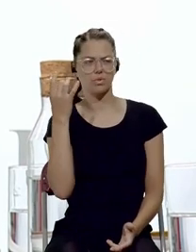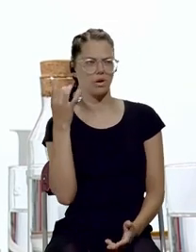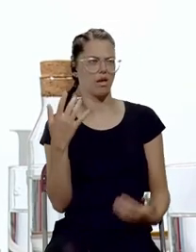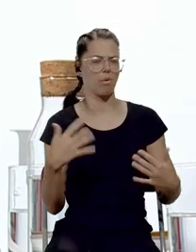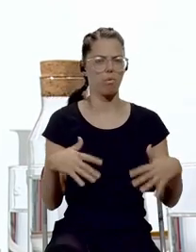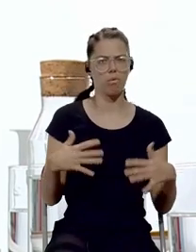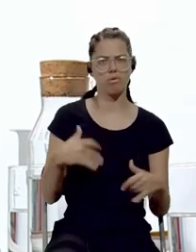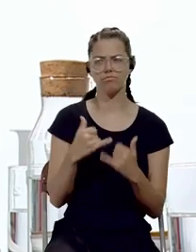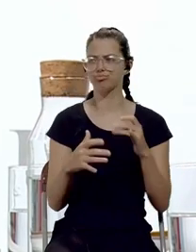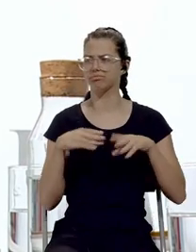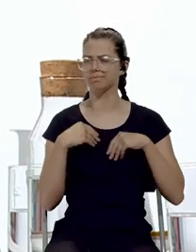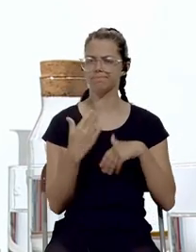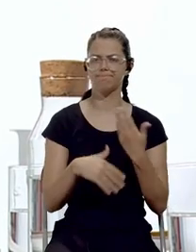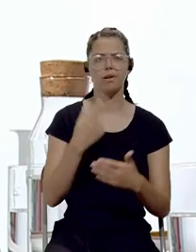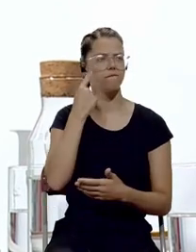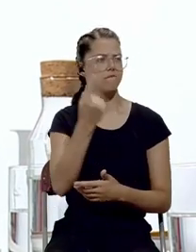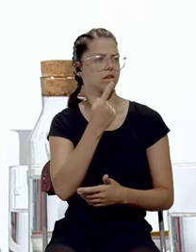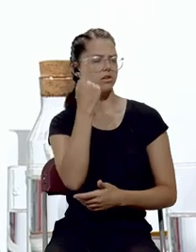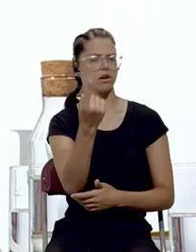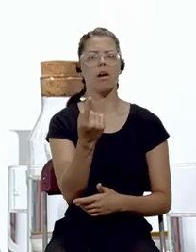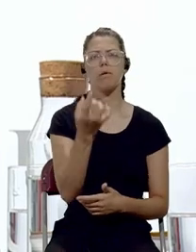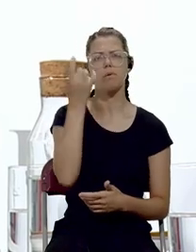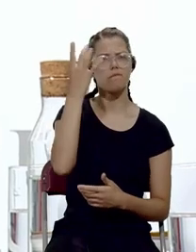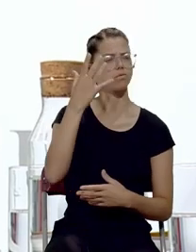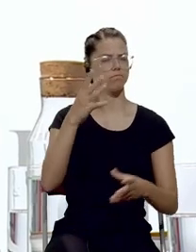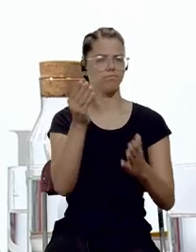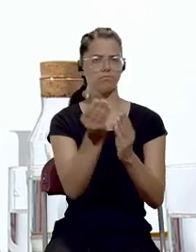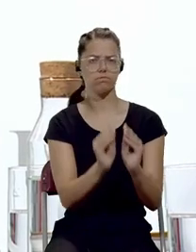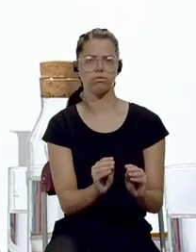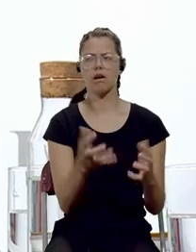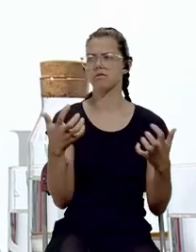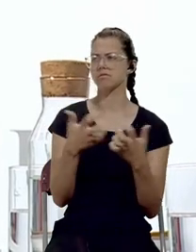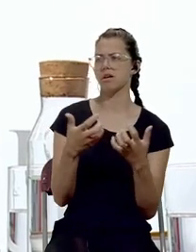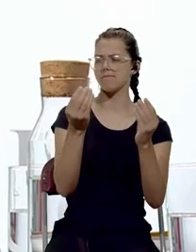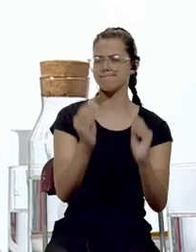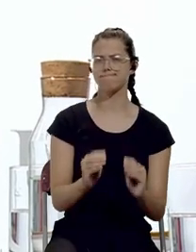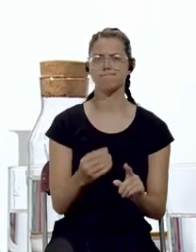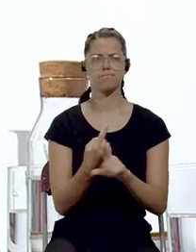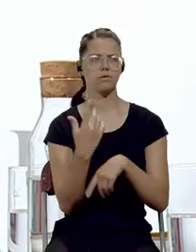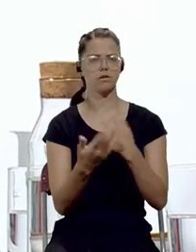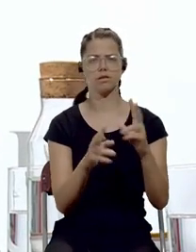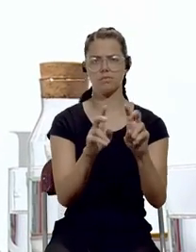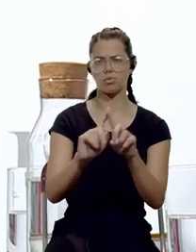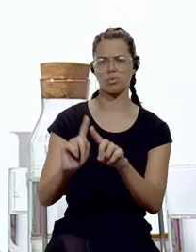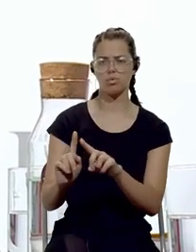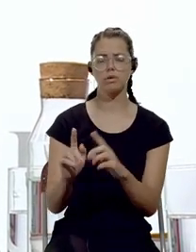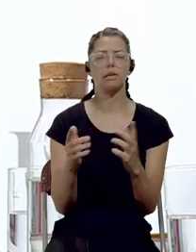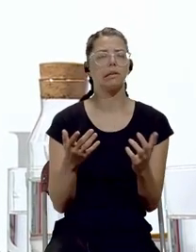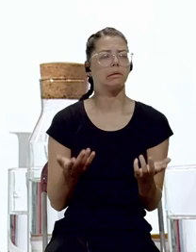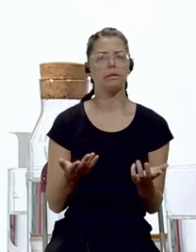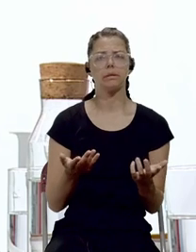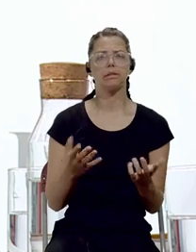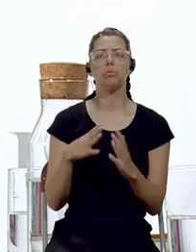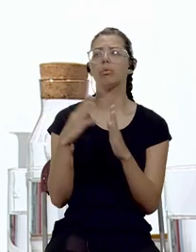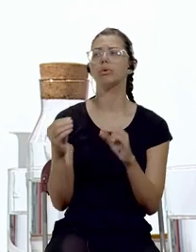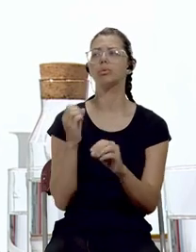que vai viajar e escreve sobre as suas aventuras, que escreve sobre a guerra, que escreve, não é? Então que outros modelos